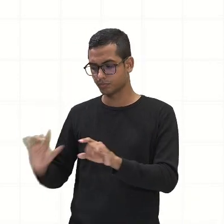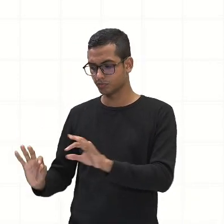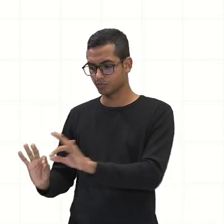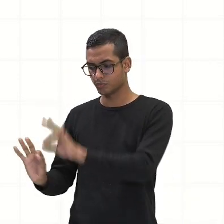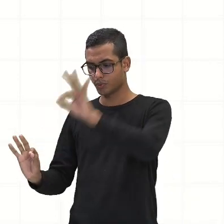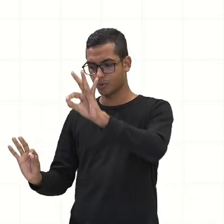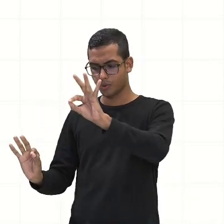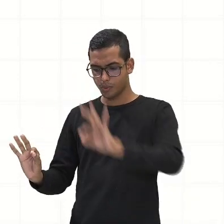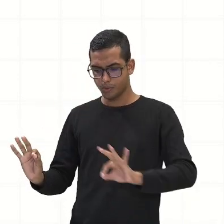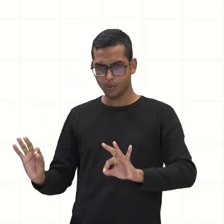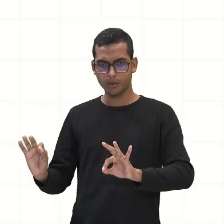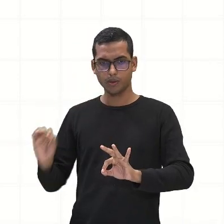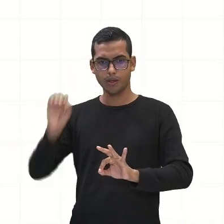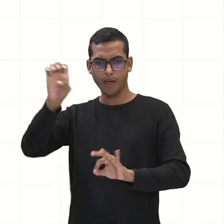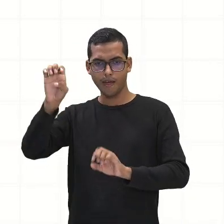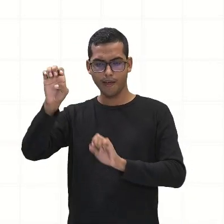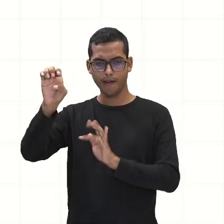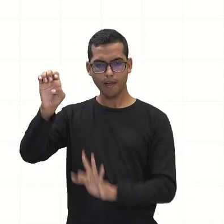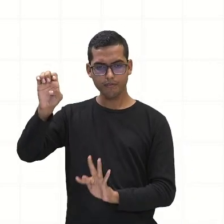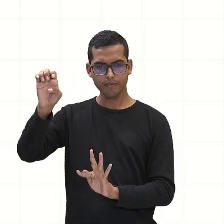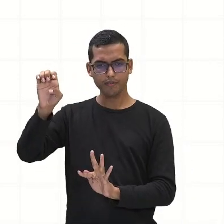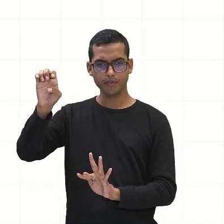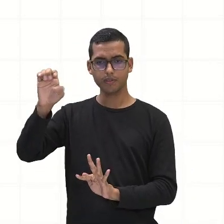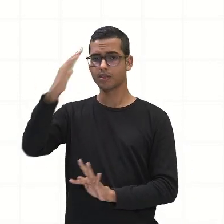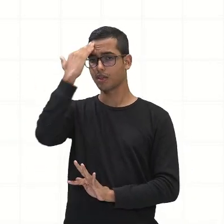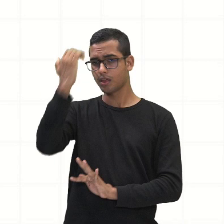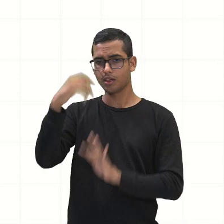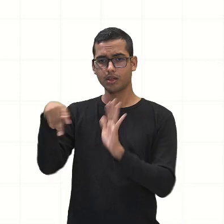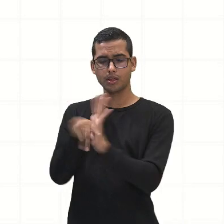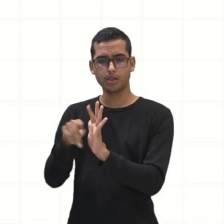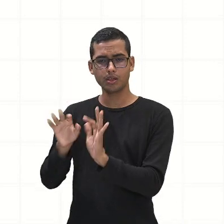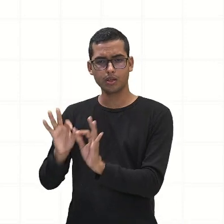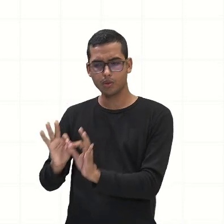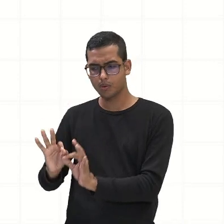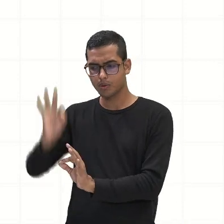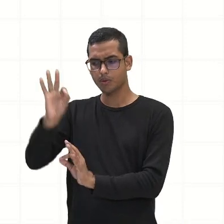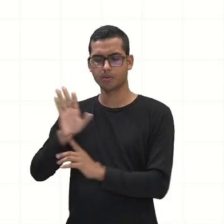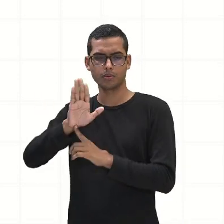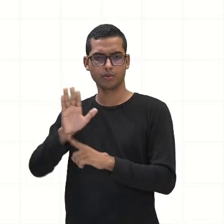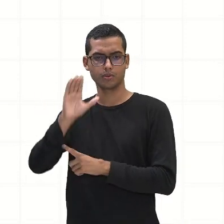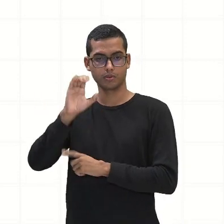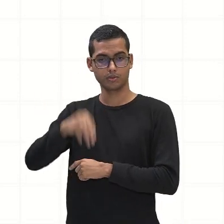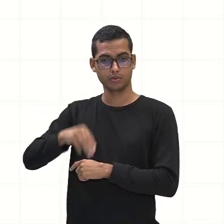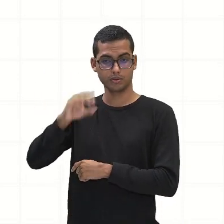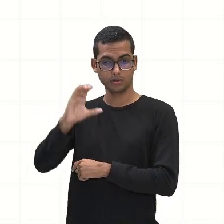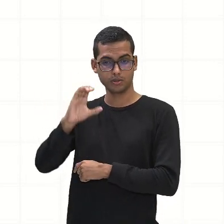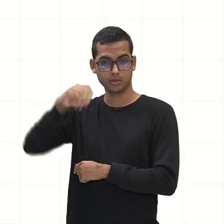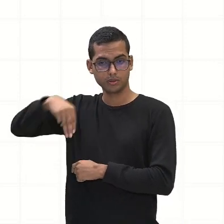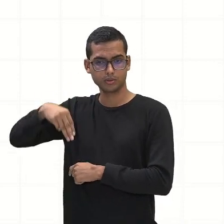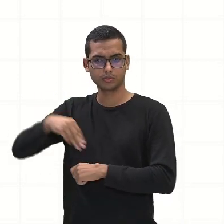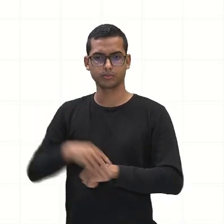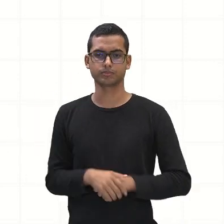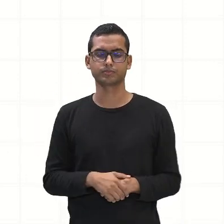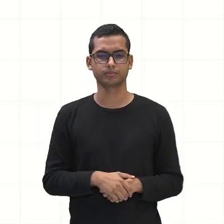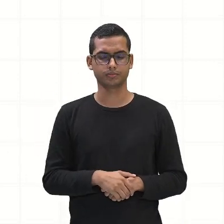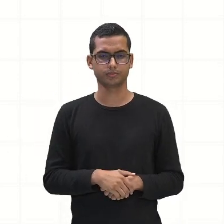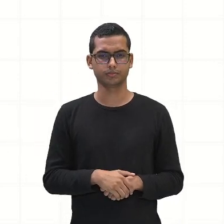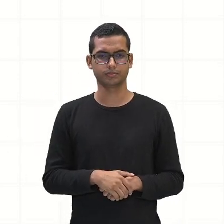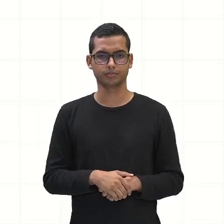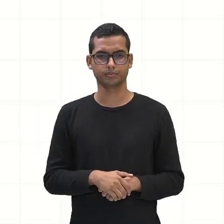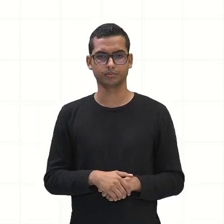e sabendo que a medida dos seus lados foi dada em centímetros, então a medida do segmento